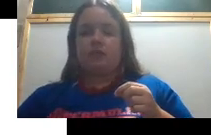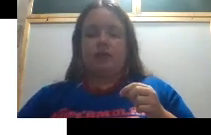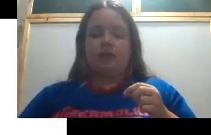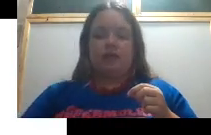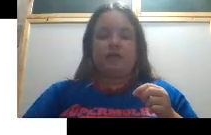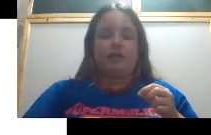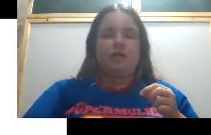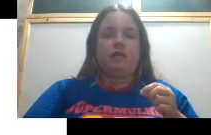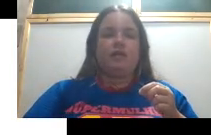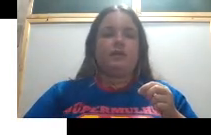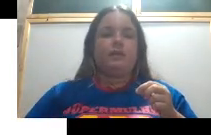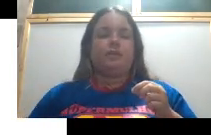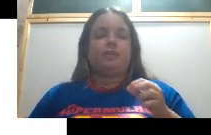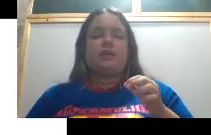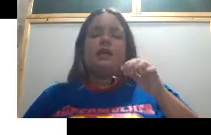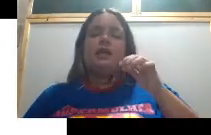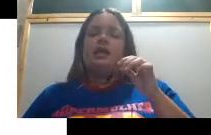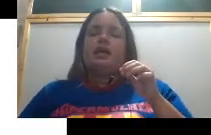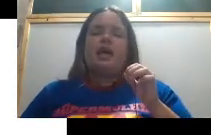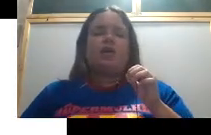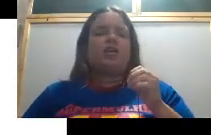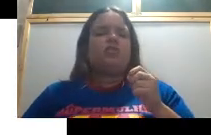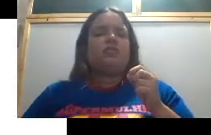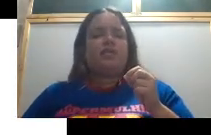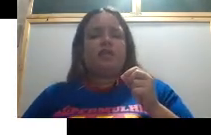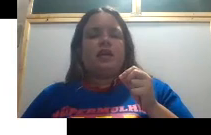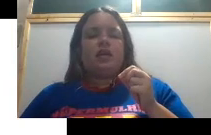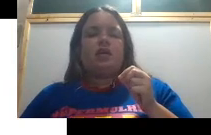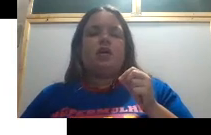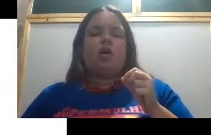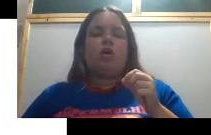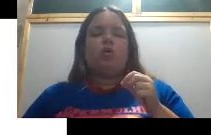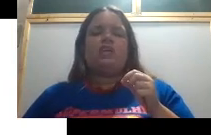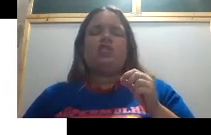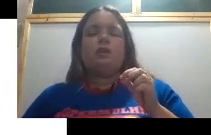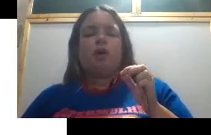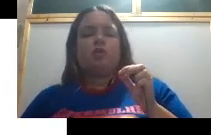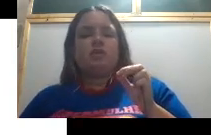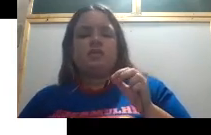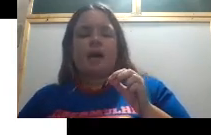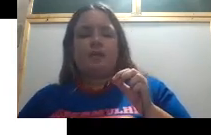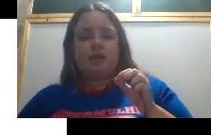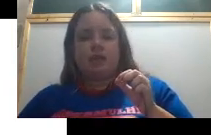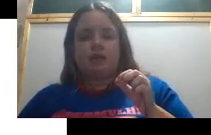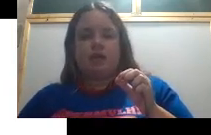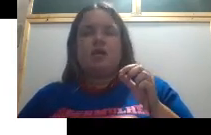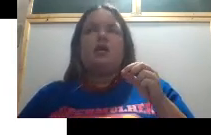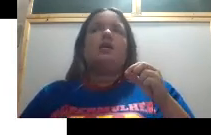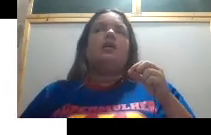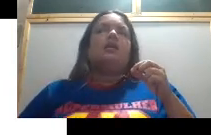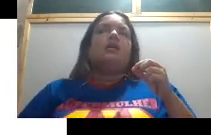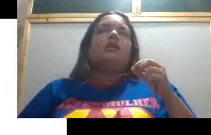bandeira né e agora a gente vai ver onde a gente pode utilizar a